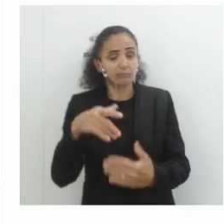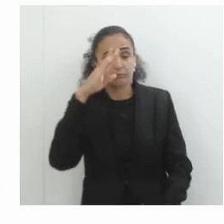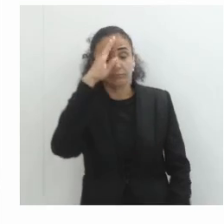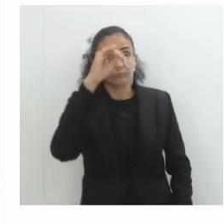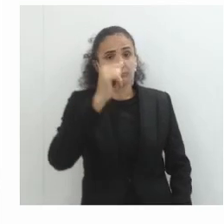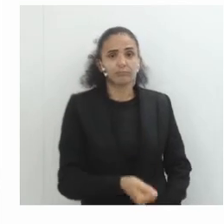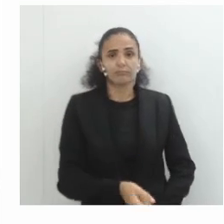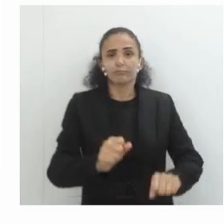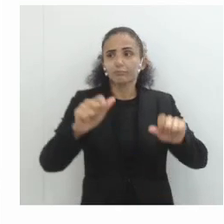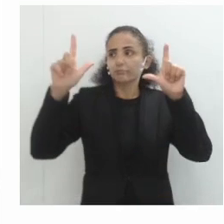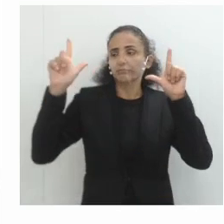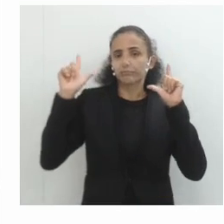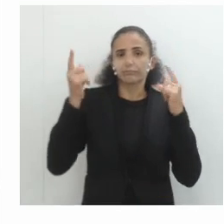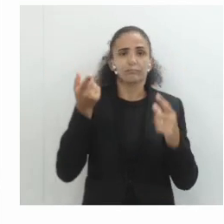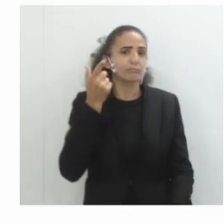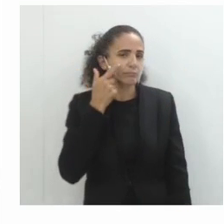principais